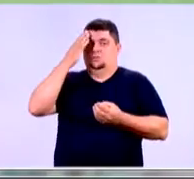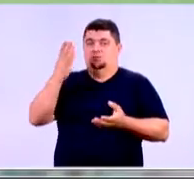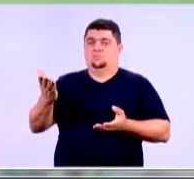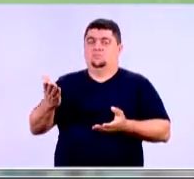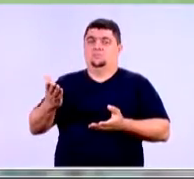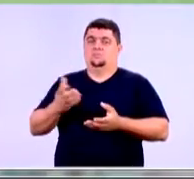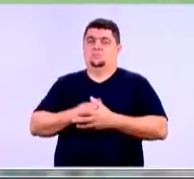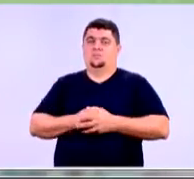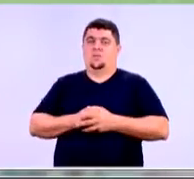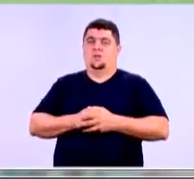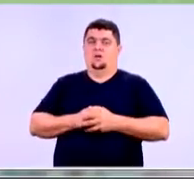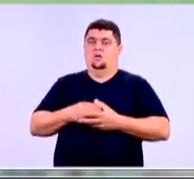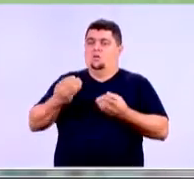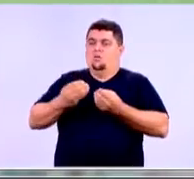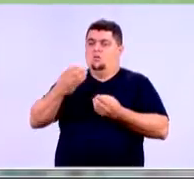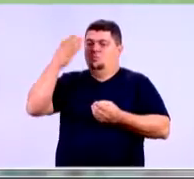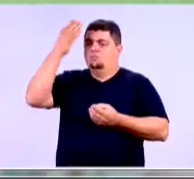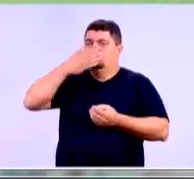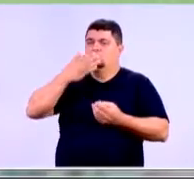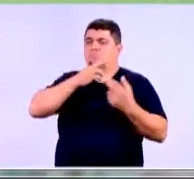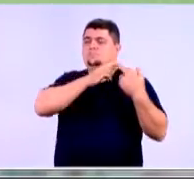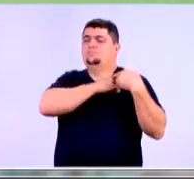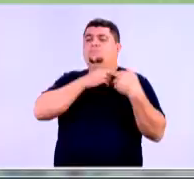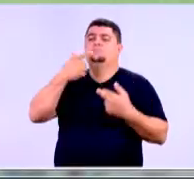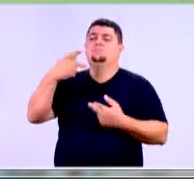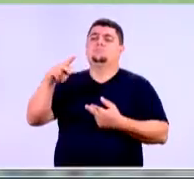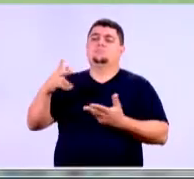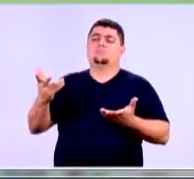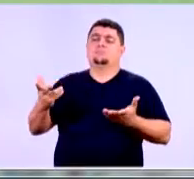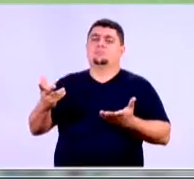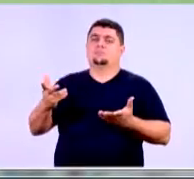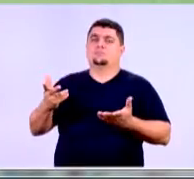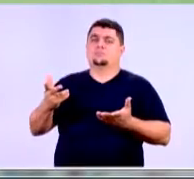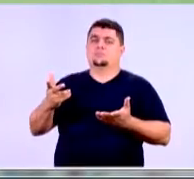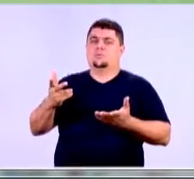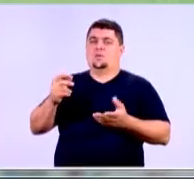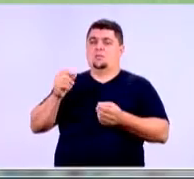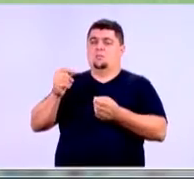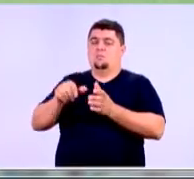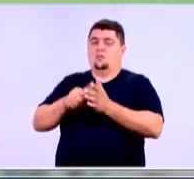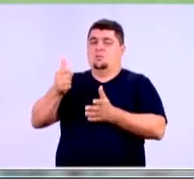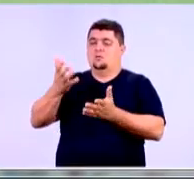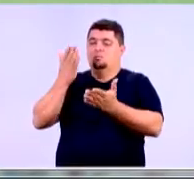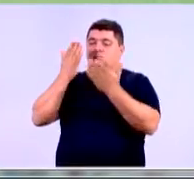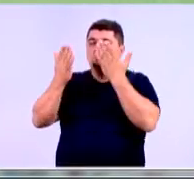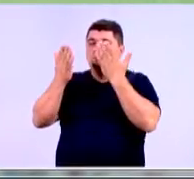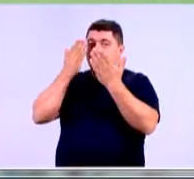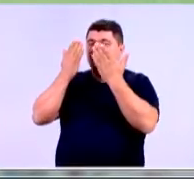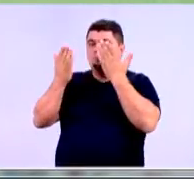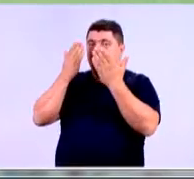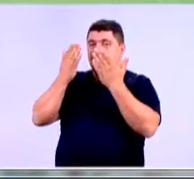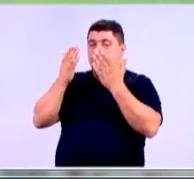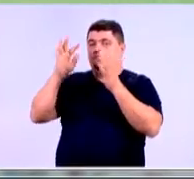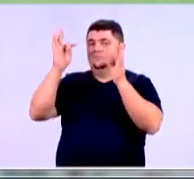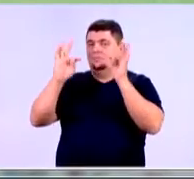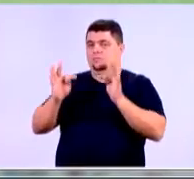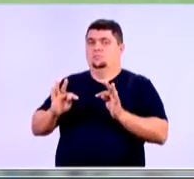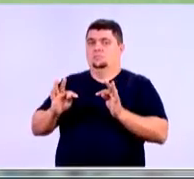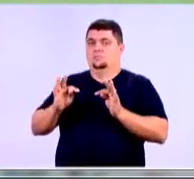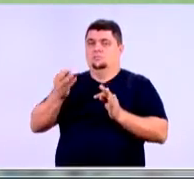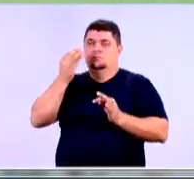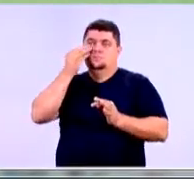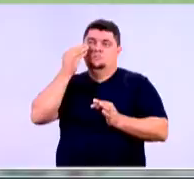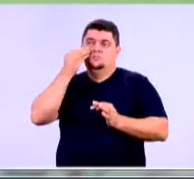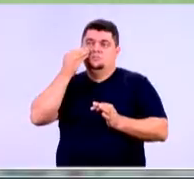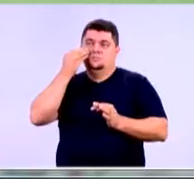você vai atestar a capacidade dessa pessoa de pagar a respeito de uma análise. A gente precisa daquela análise técnica